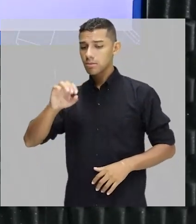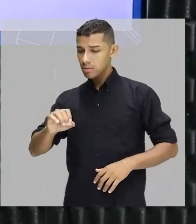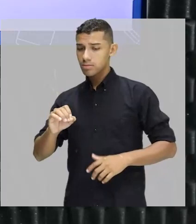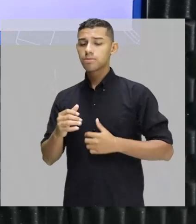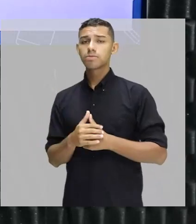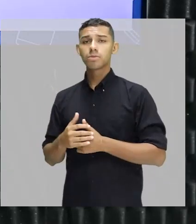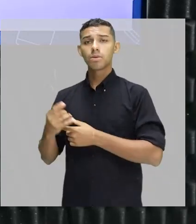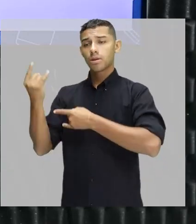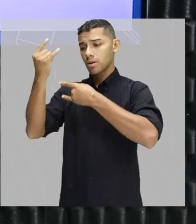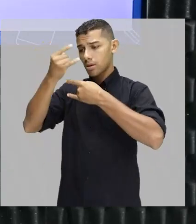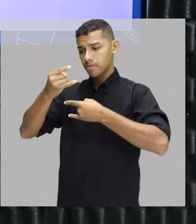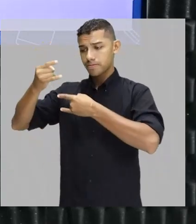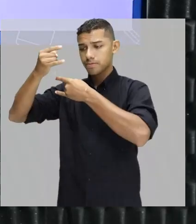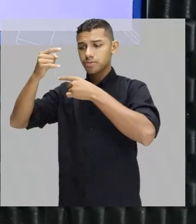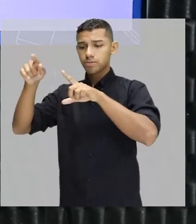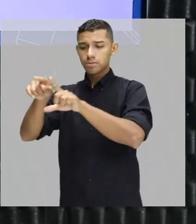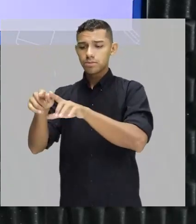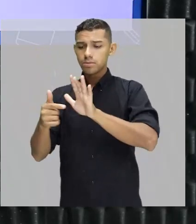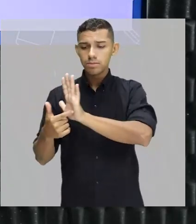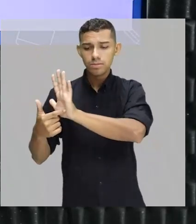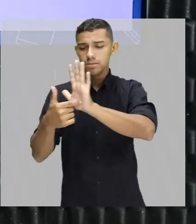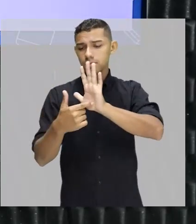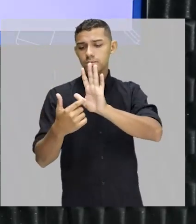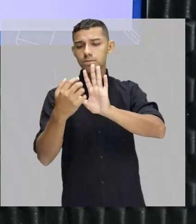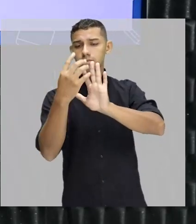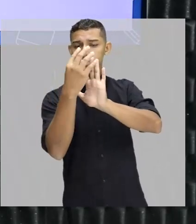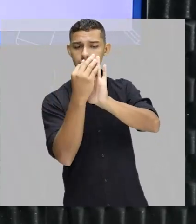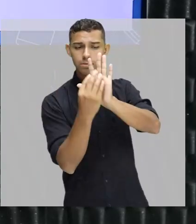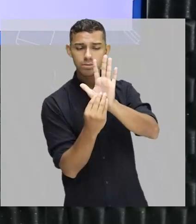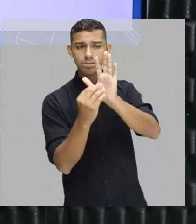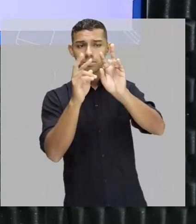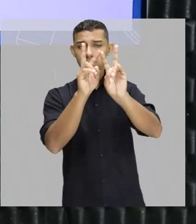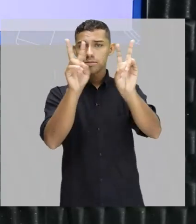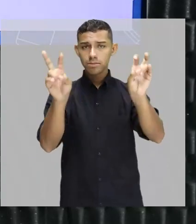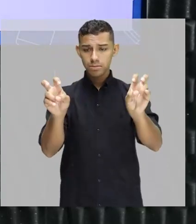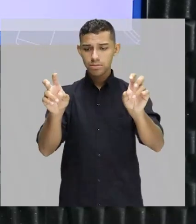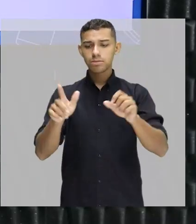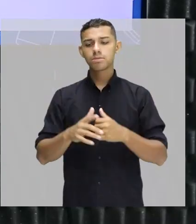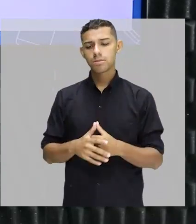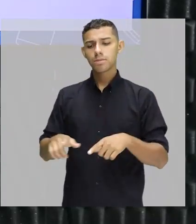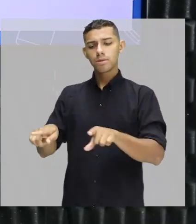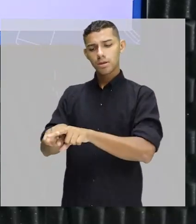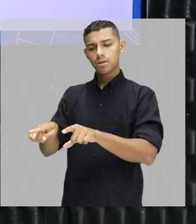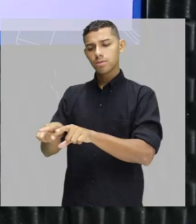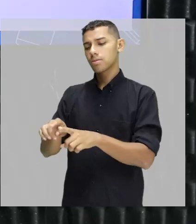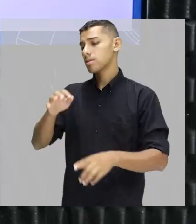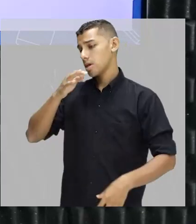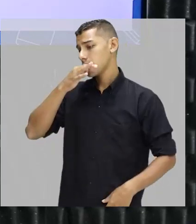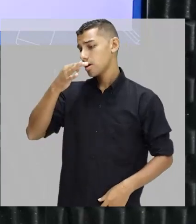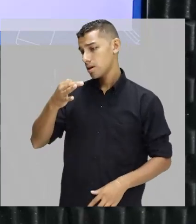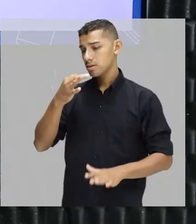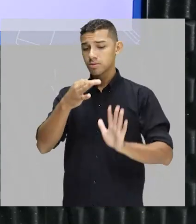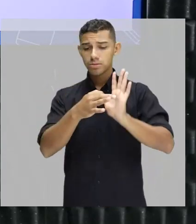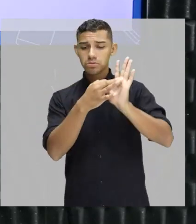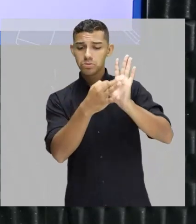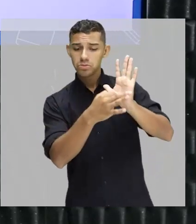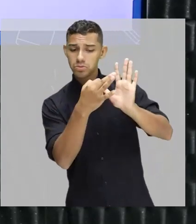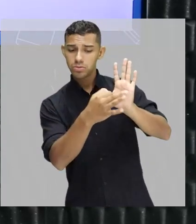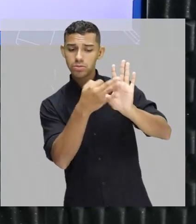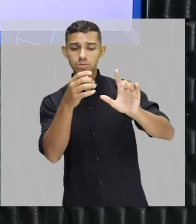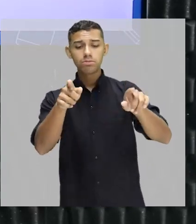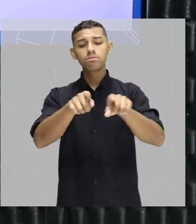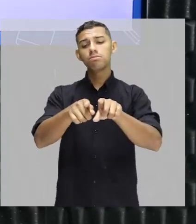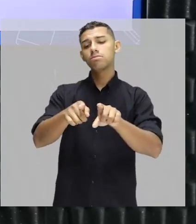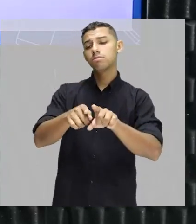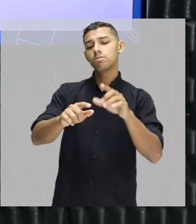Pode ser uma exposição apenas apresentando um tema, ou pode ser uma exposição também argumentativa, que traga ali um pouco do